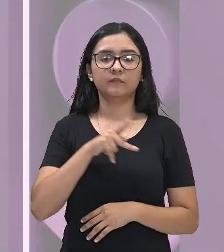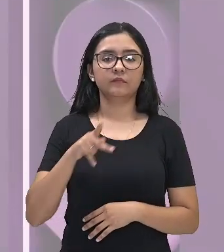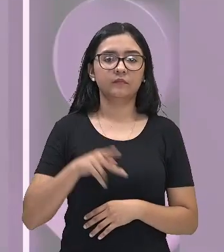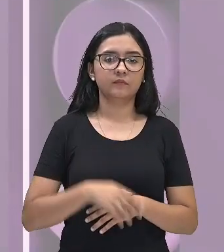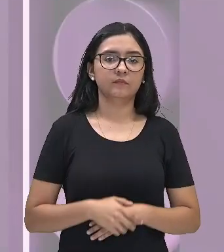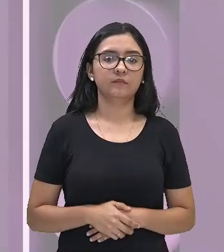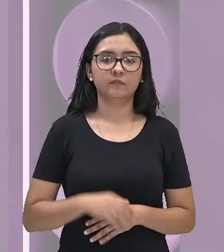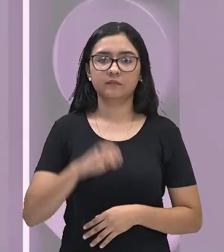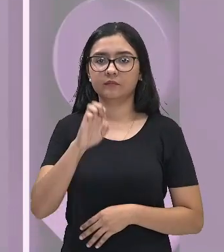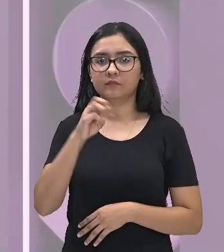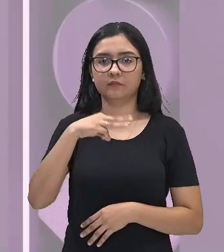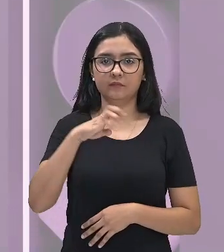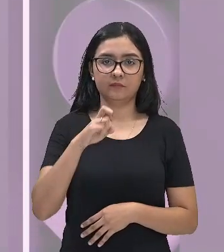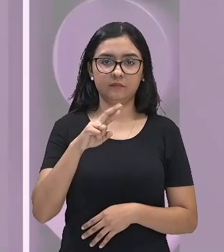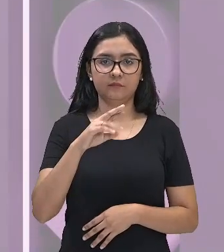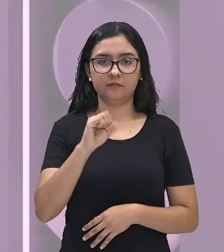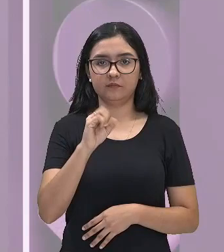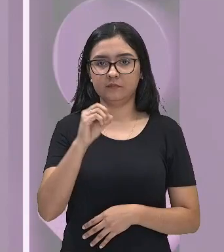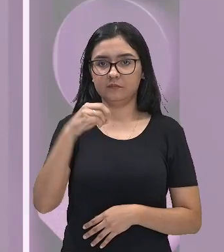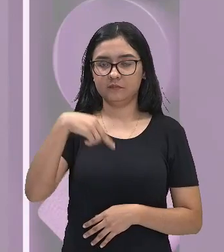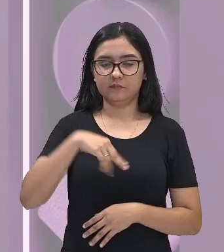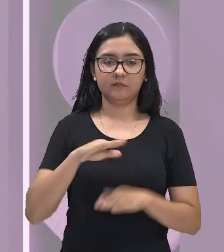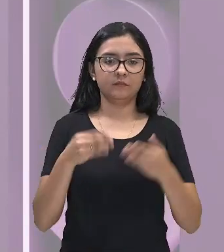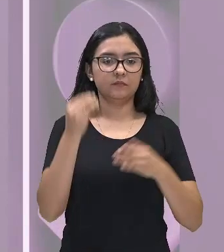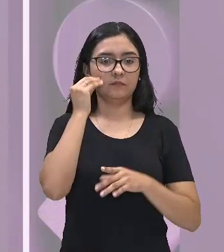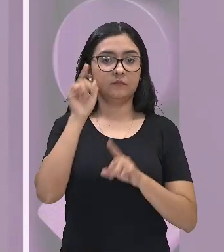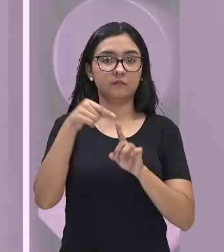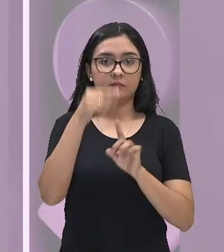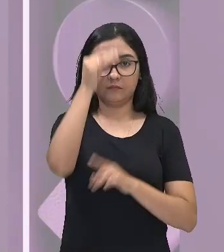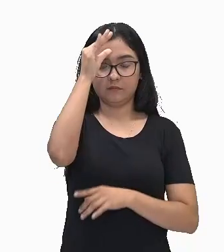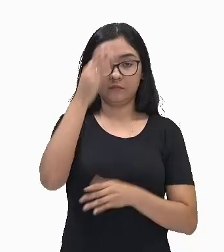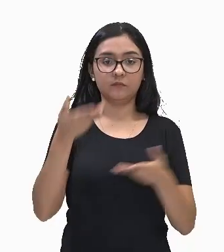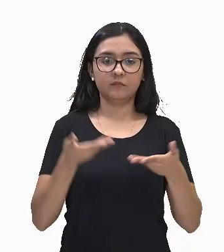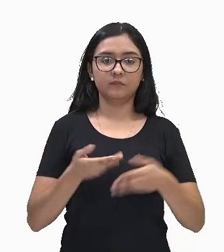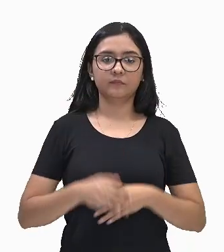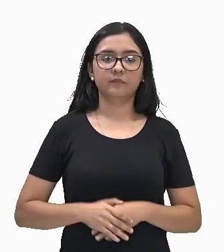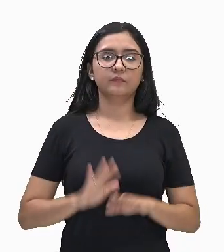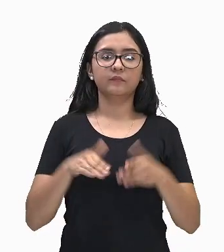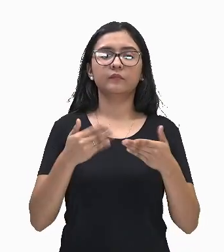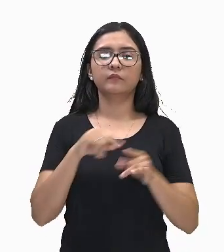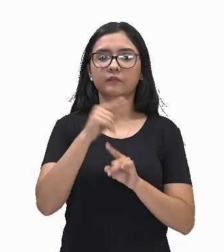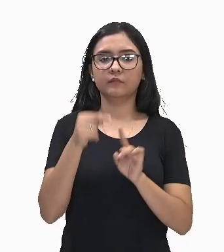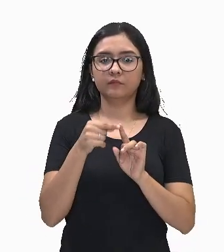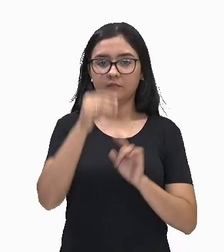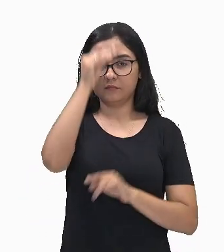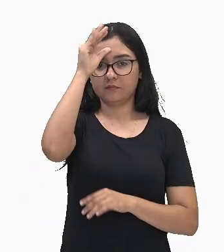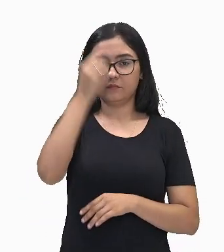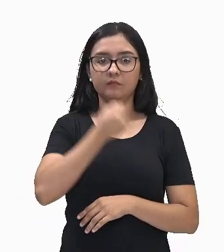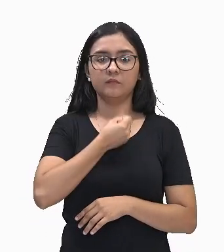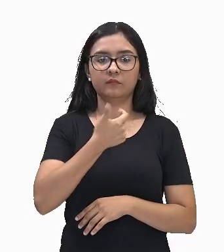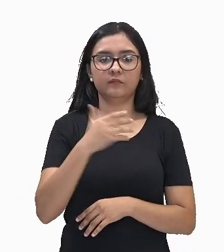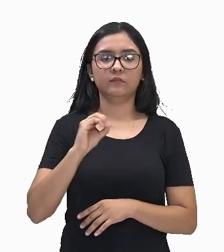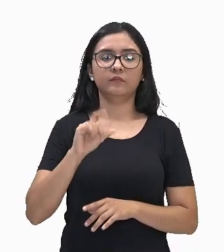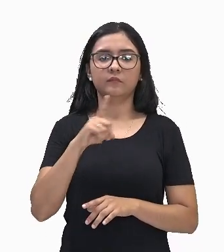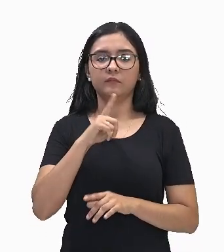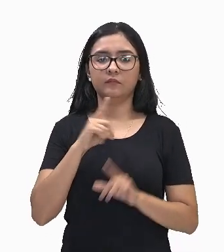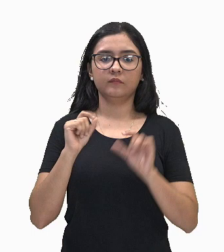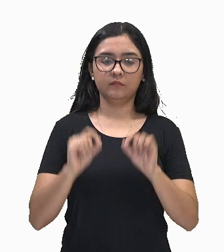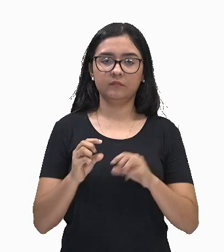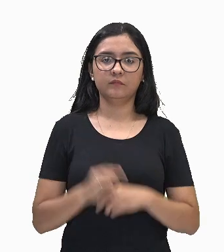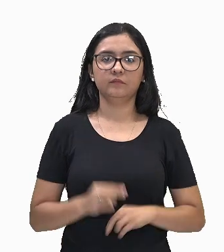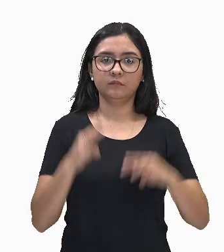Emerson Marão vamos ver o que nos aguarda para nossa aula de hoje a nossa aula de número 10 traz como objeto de